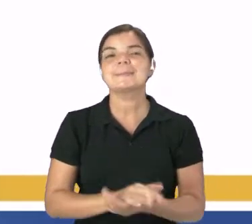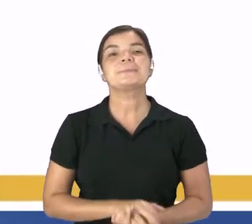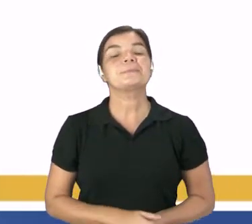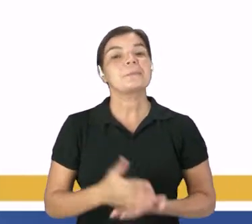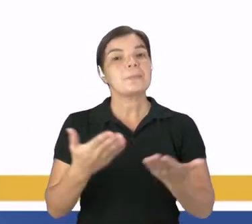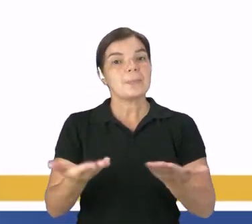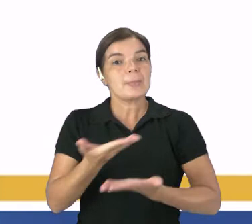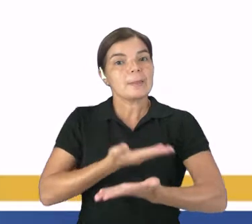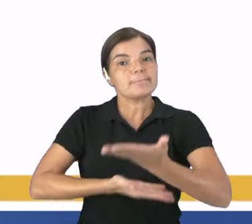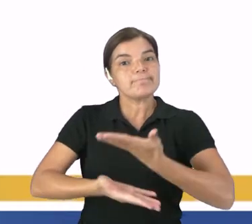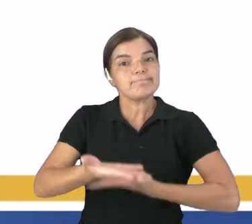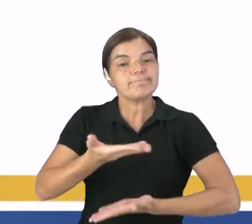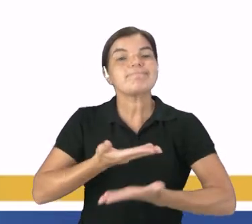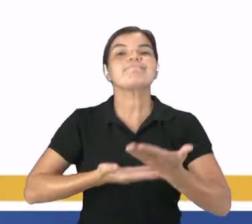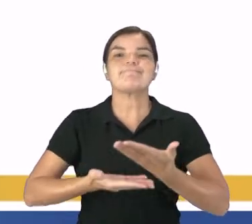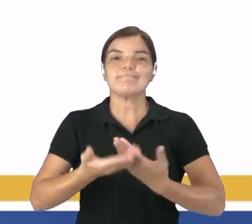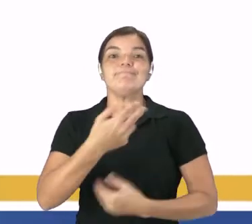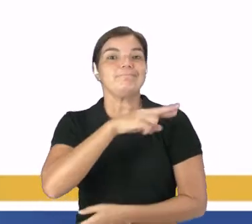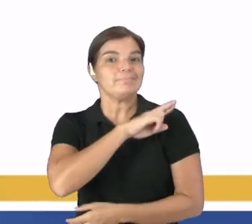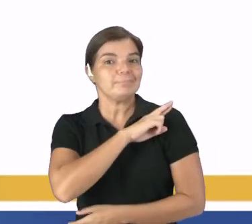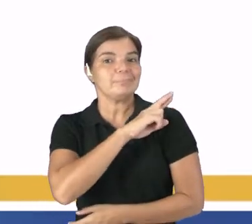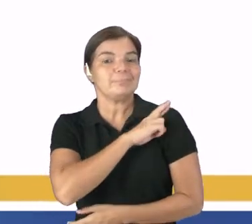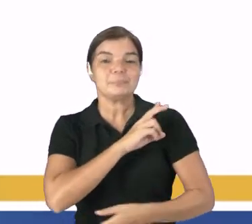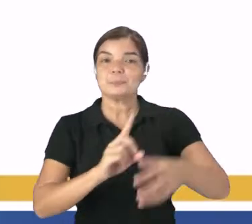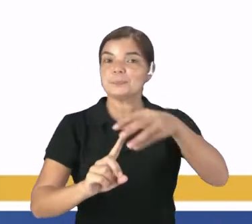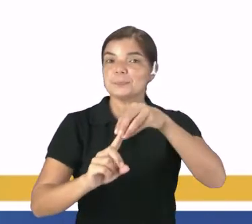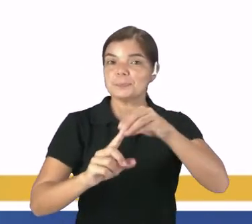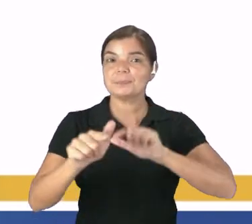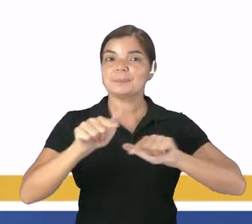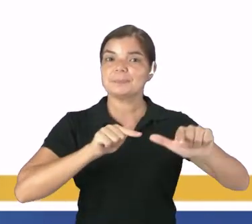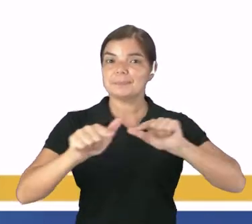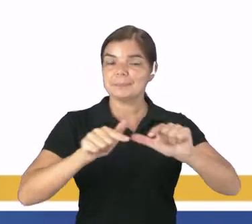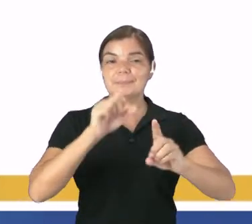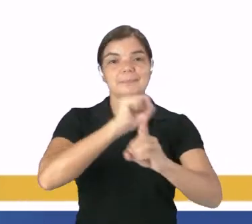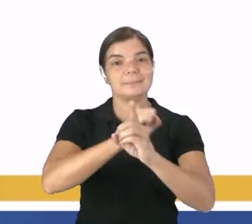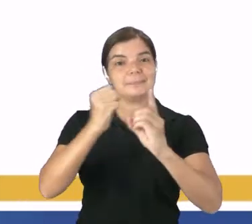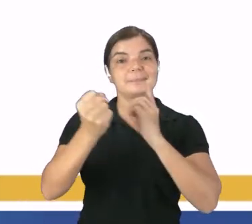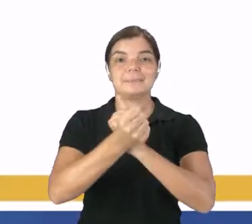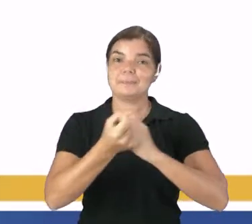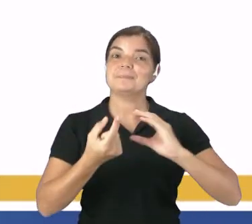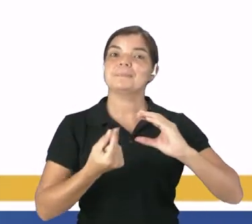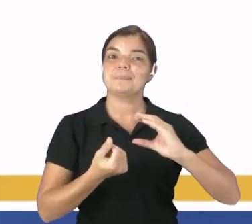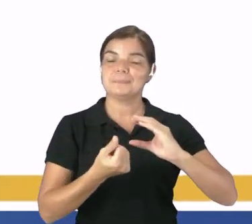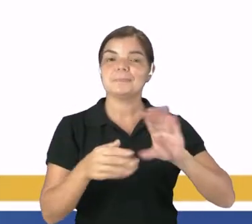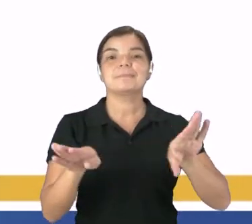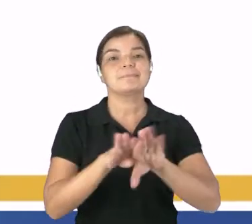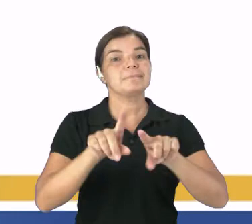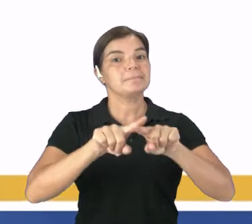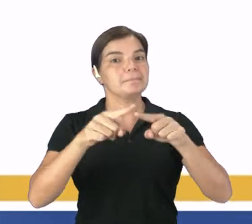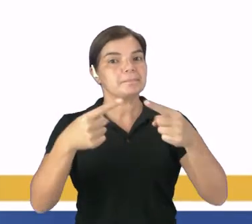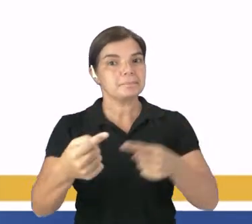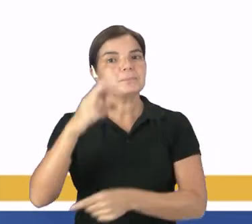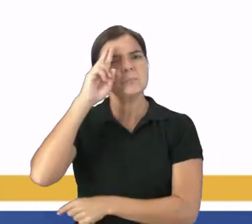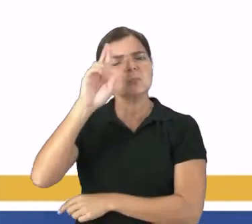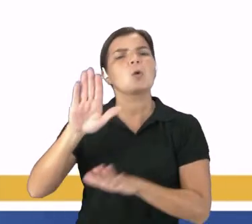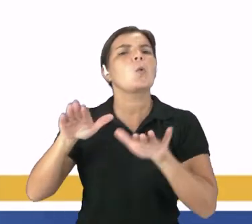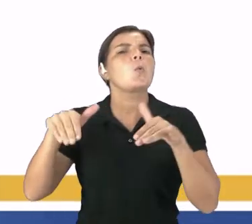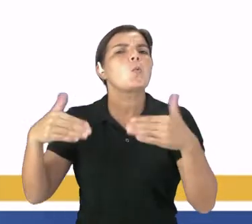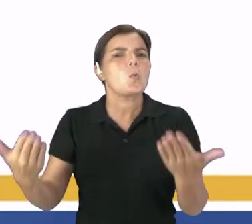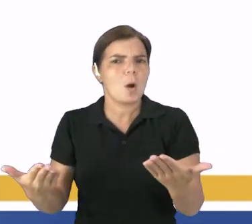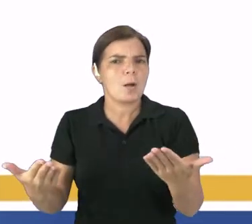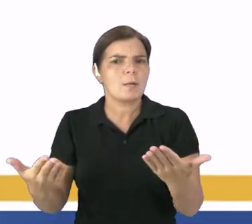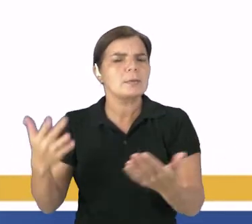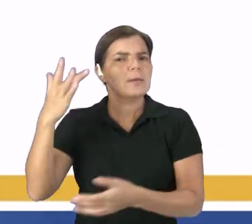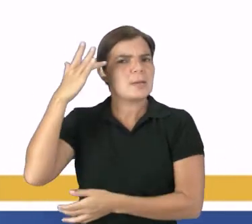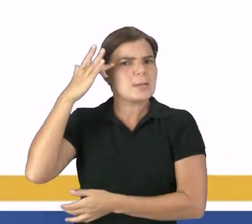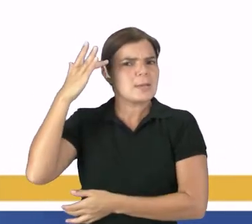E é essa a relação, é esse o papel, né, que o objetivo do trabalhador na sociedade capitalista. Mas o do patrão, qual